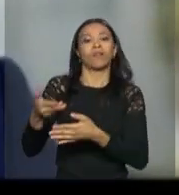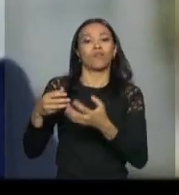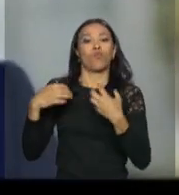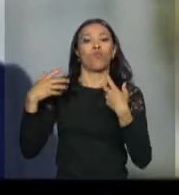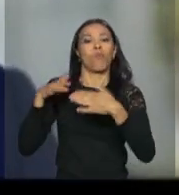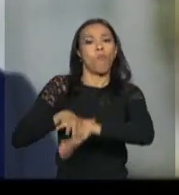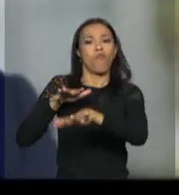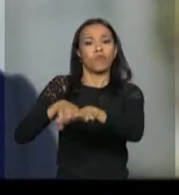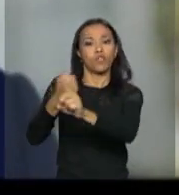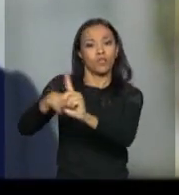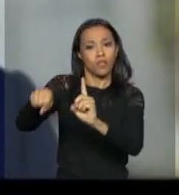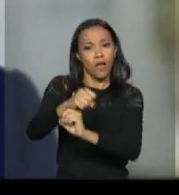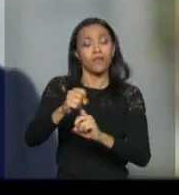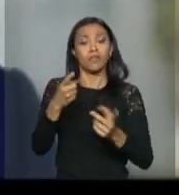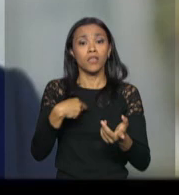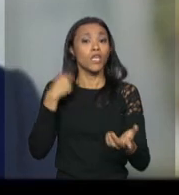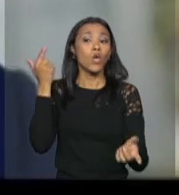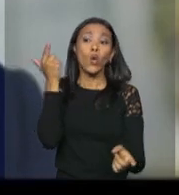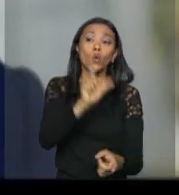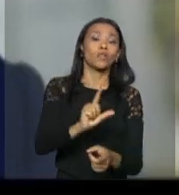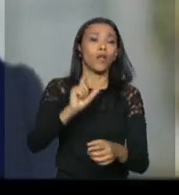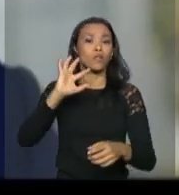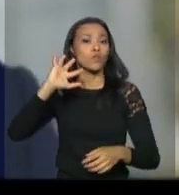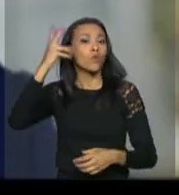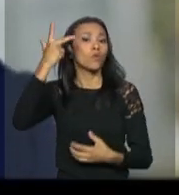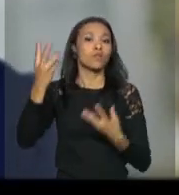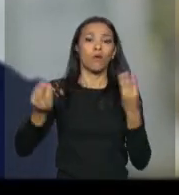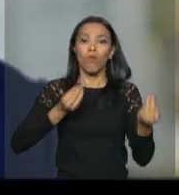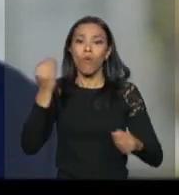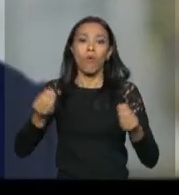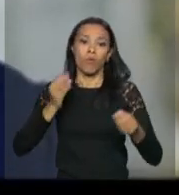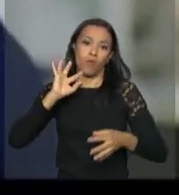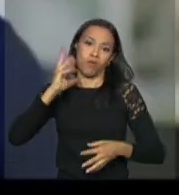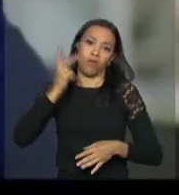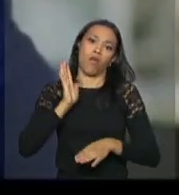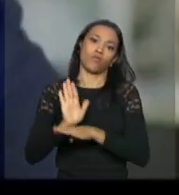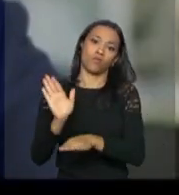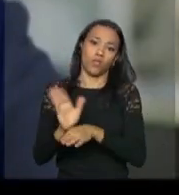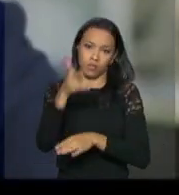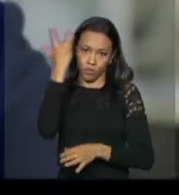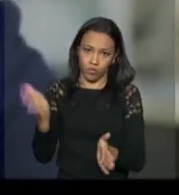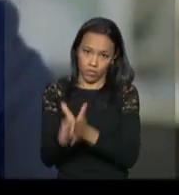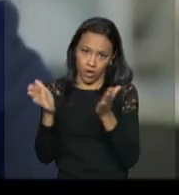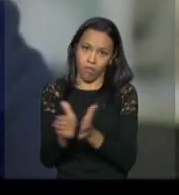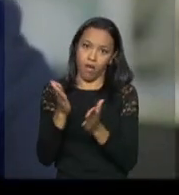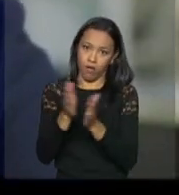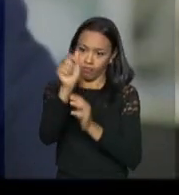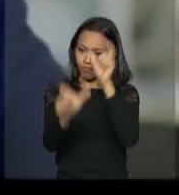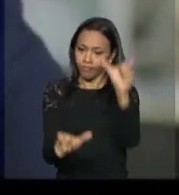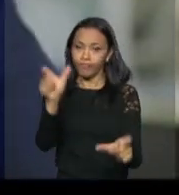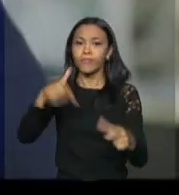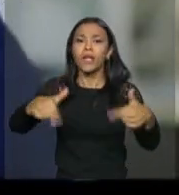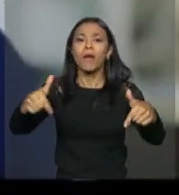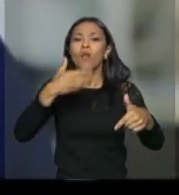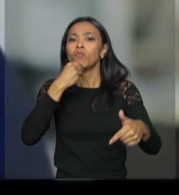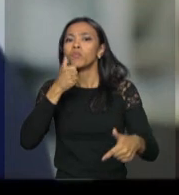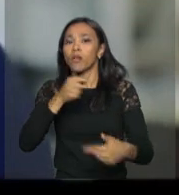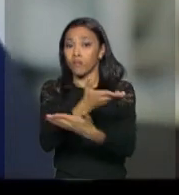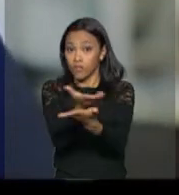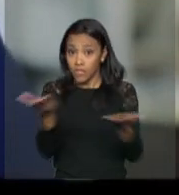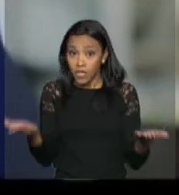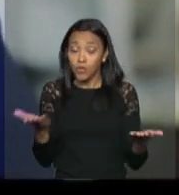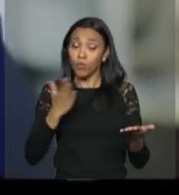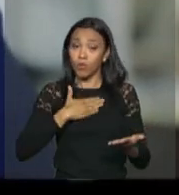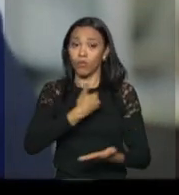caminhos para melhorar a vida dos que vivem do suor do seu trabalho. Trabalhadoras e trabalhadores, meu governo também